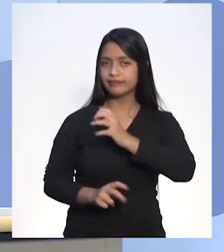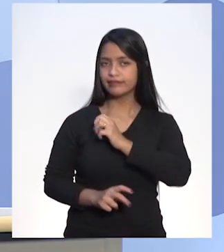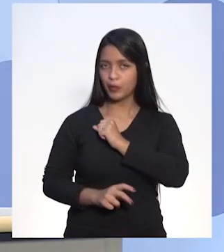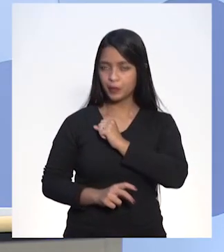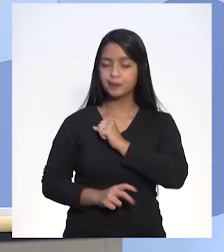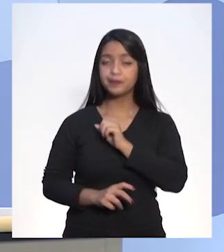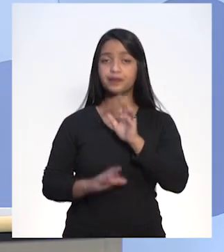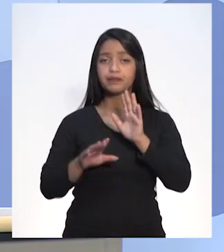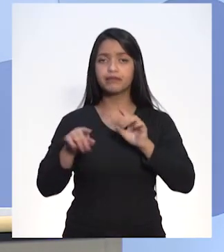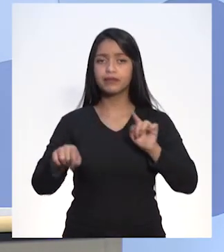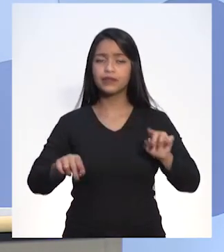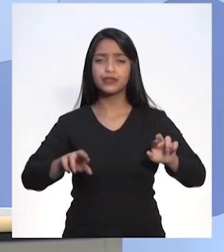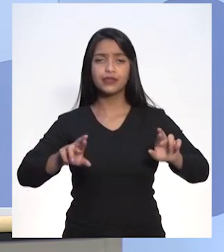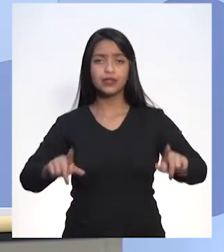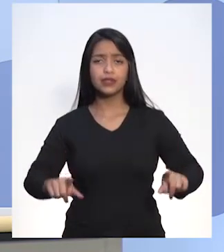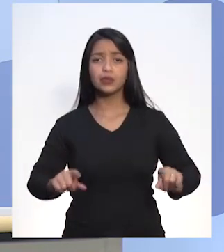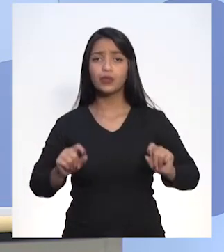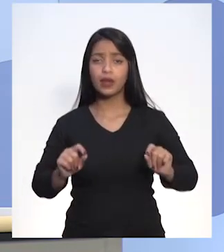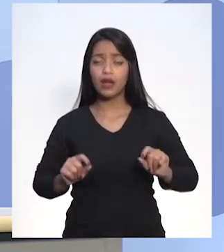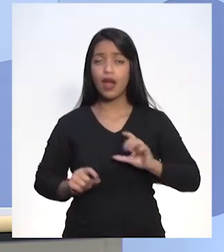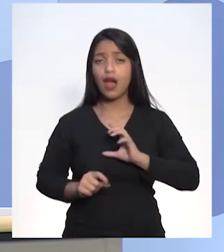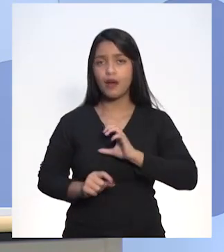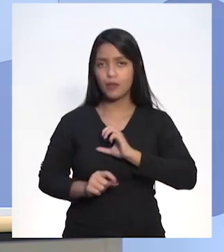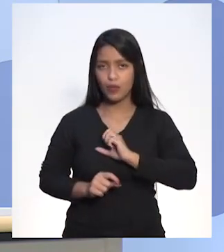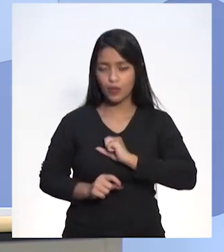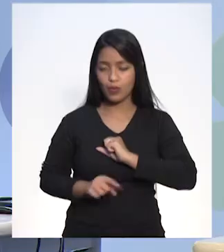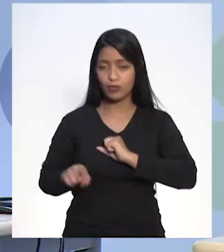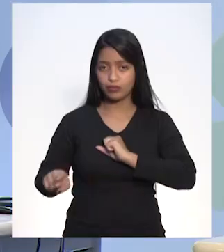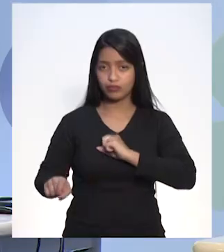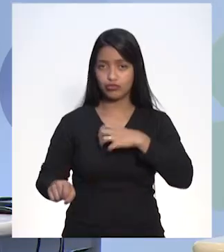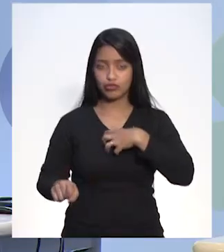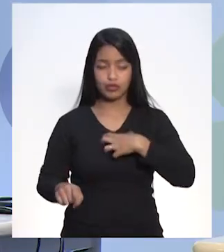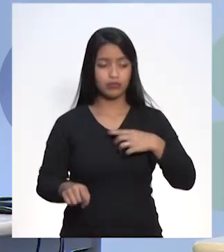Aluno Lucas, da Pro Maria Aparecida, colocou amor.